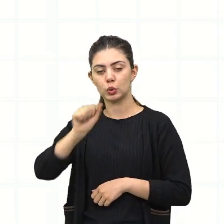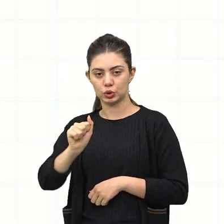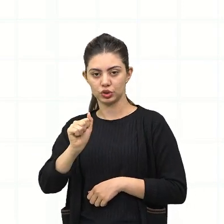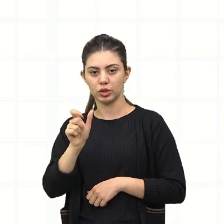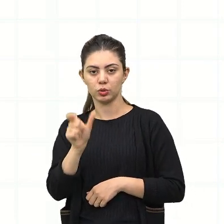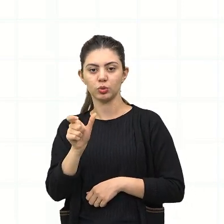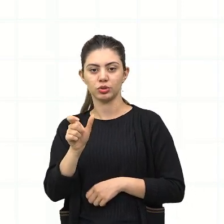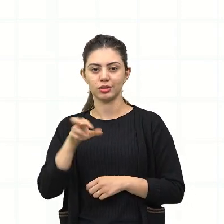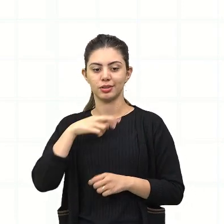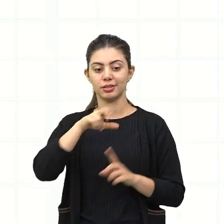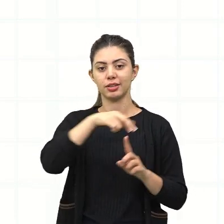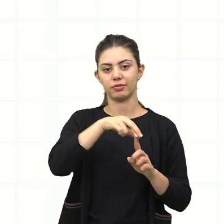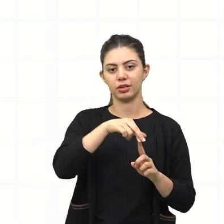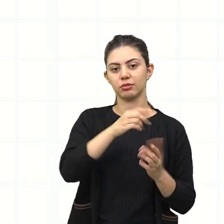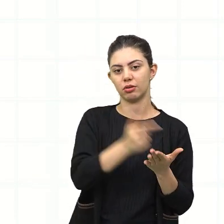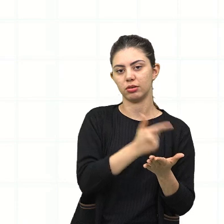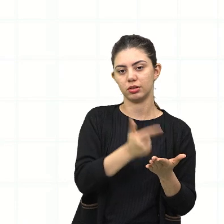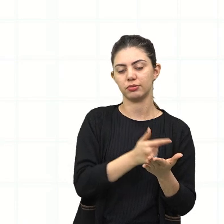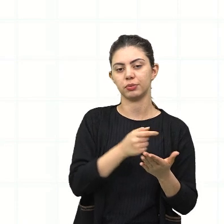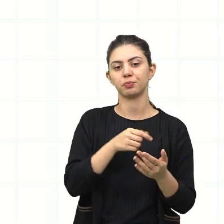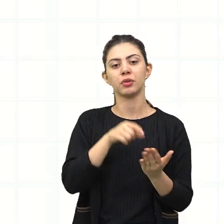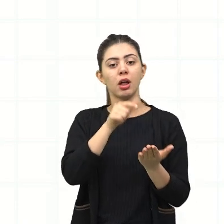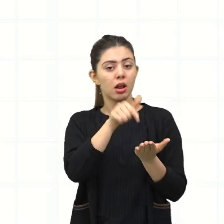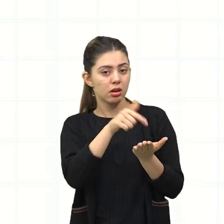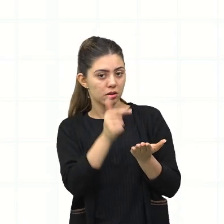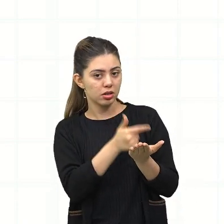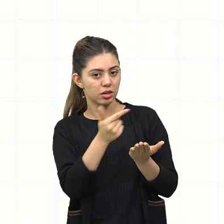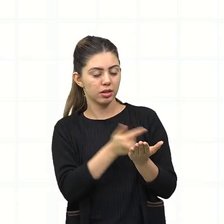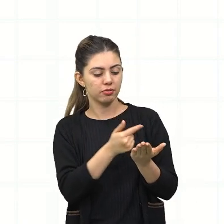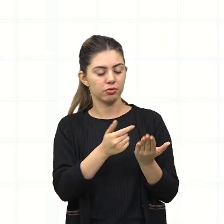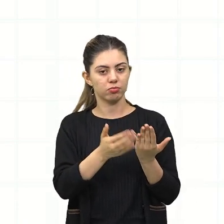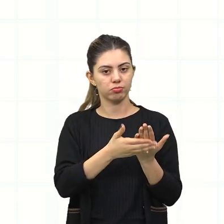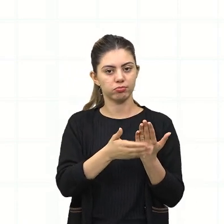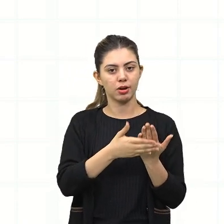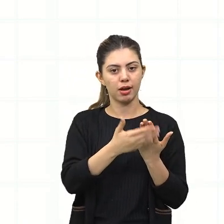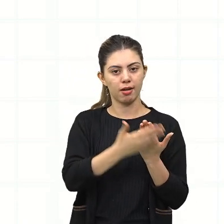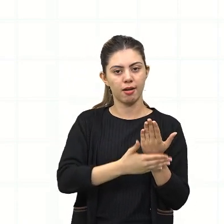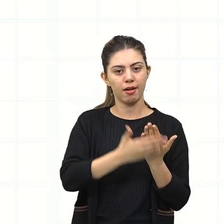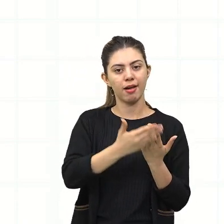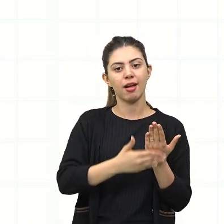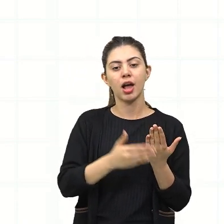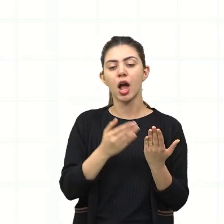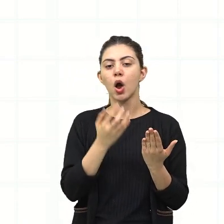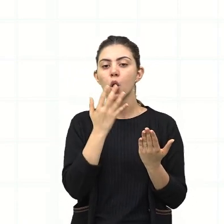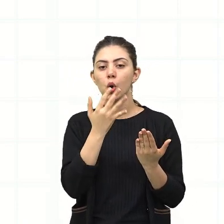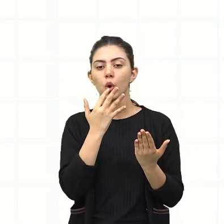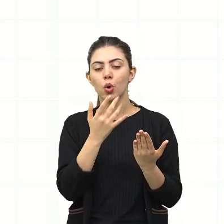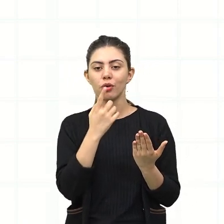cuja capa é vermelha, então eu estou concordando